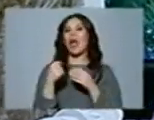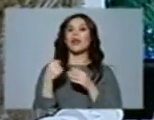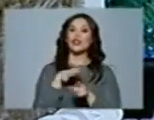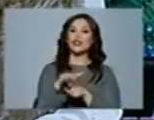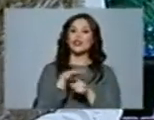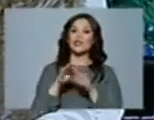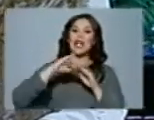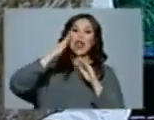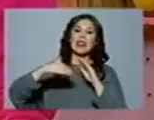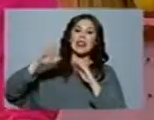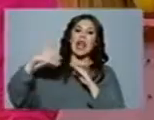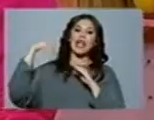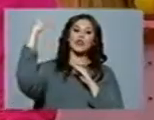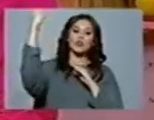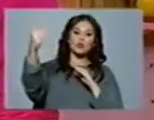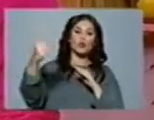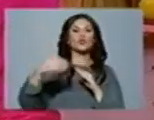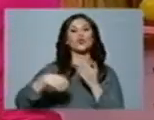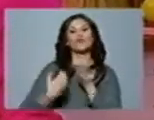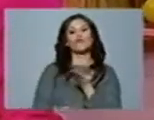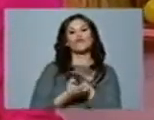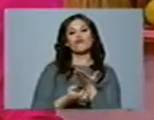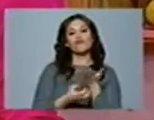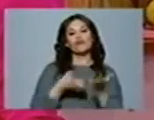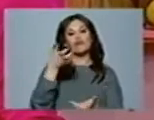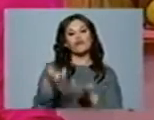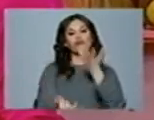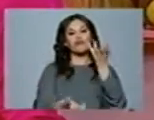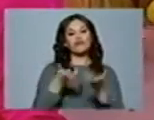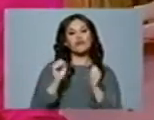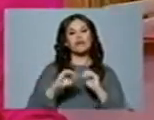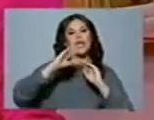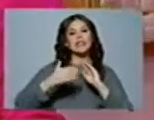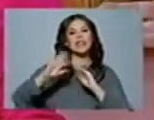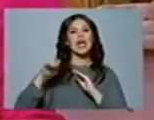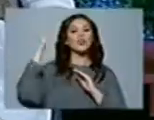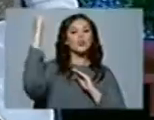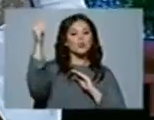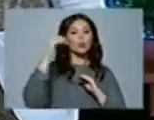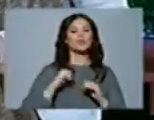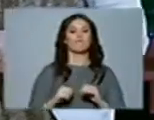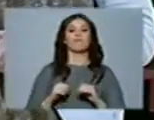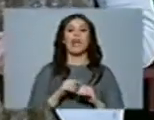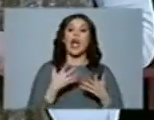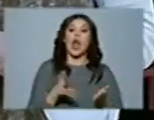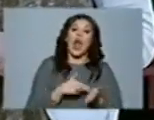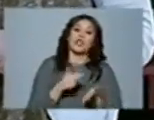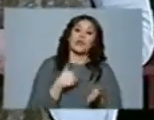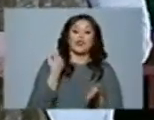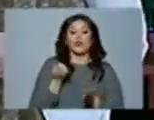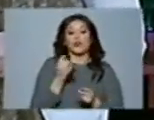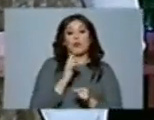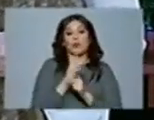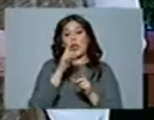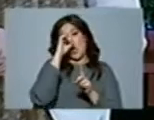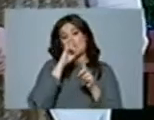transmontana. Pois é, temos um cozido. Temos um cozido à transmontana. E este cozido vai ter de aguardar só alguns instantes para